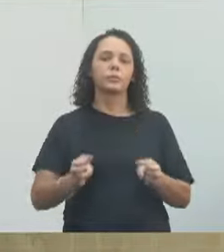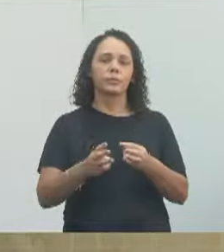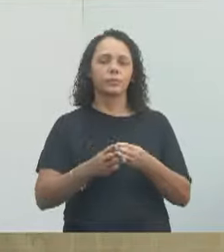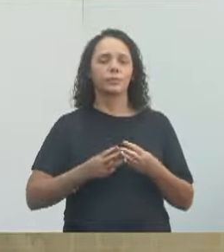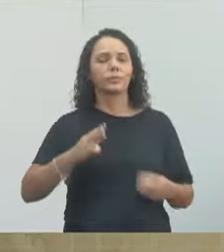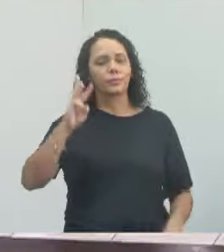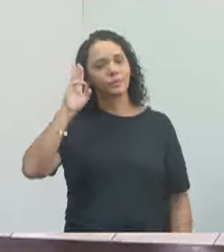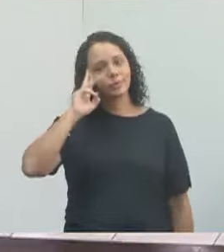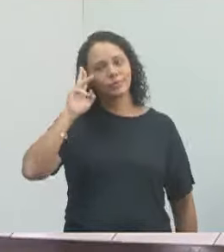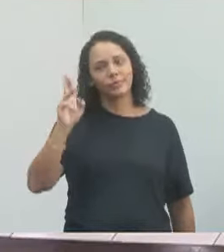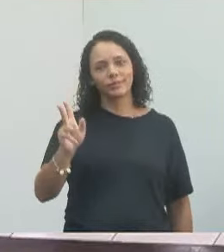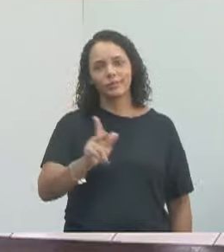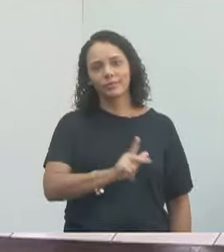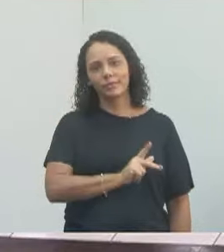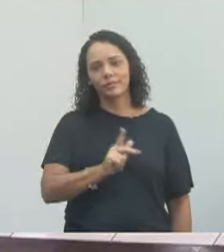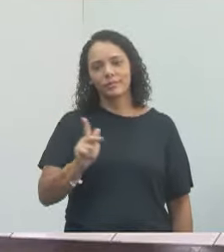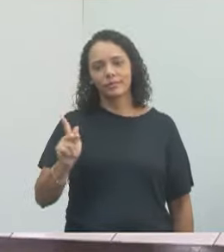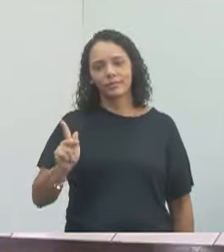senhor